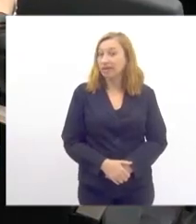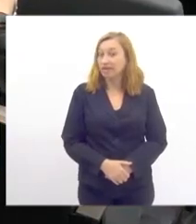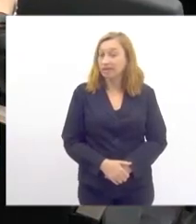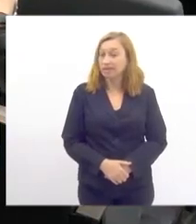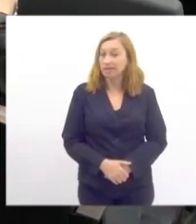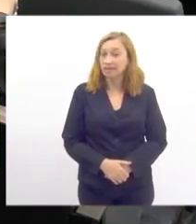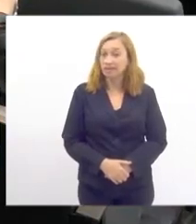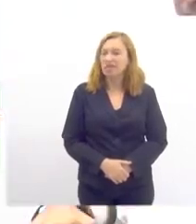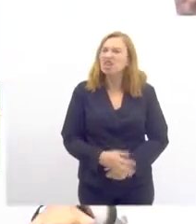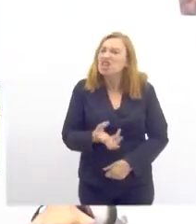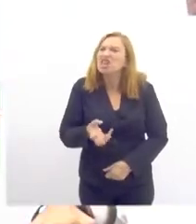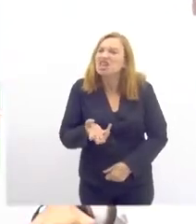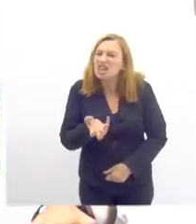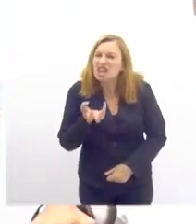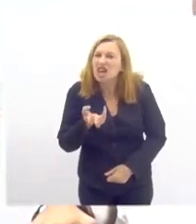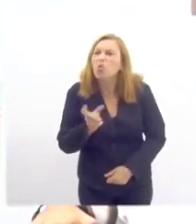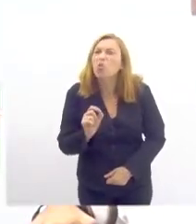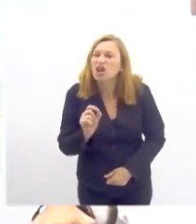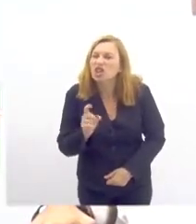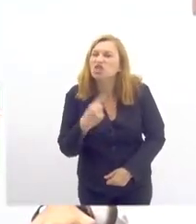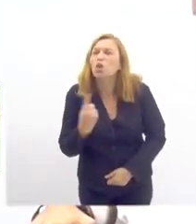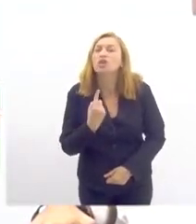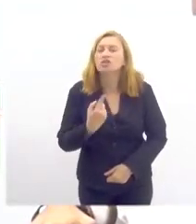80%? Vocês querem fazer da gente o quê?